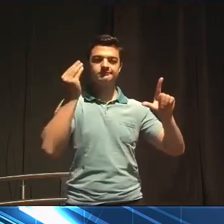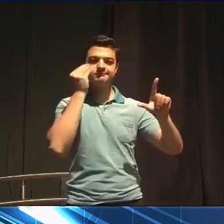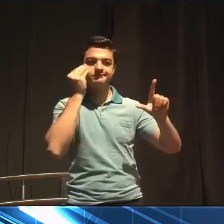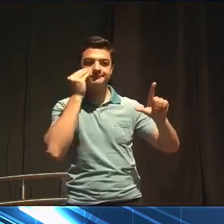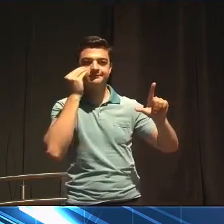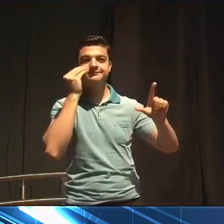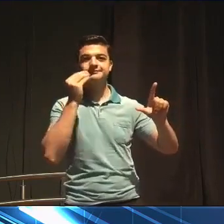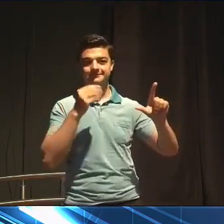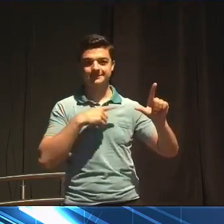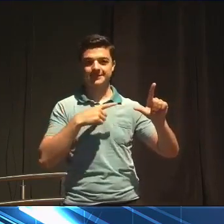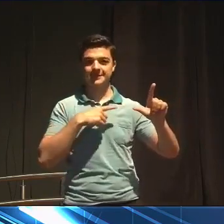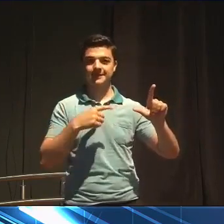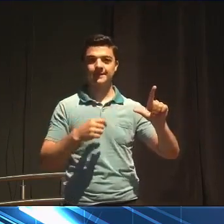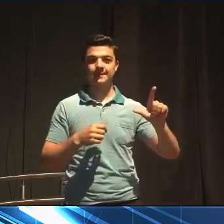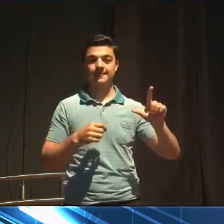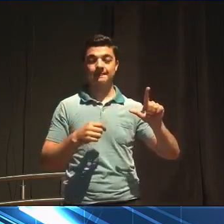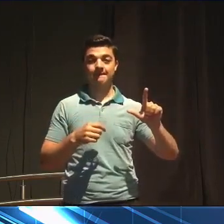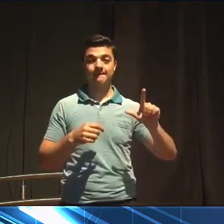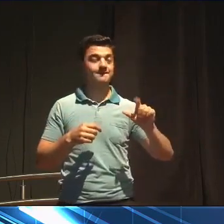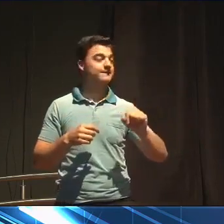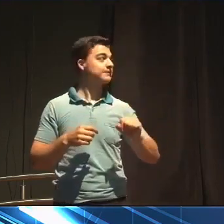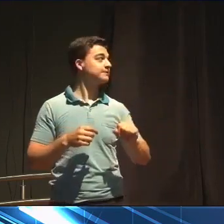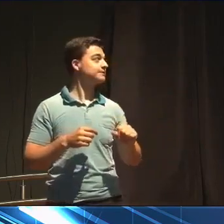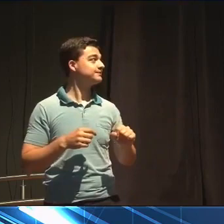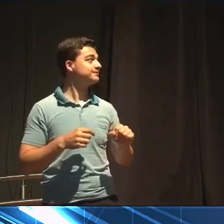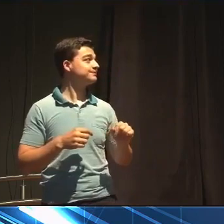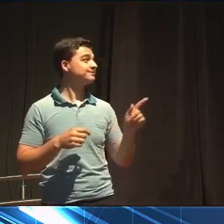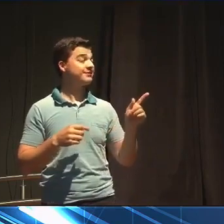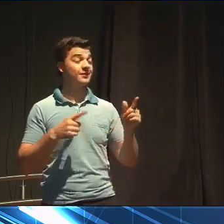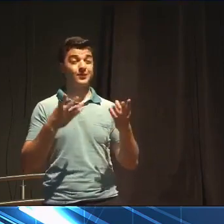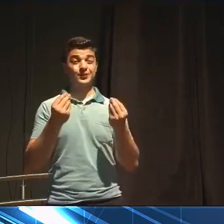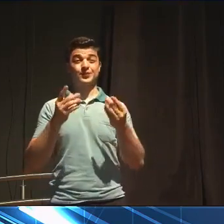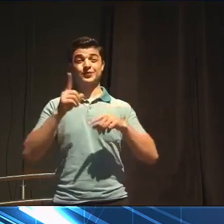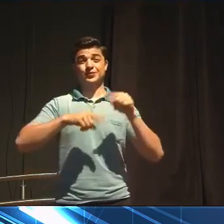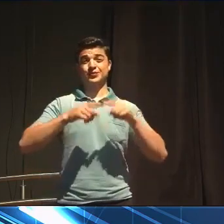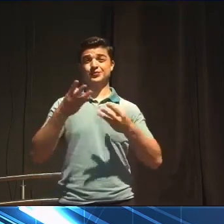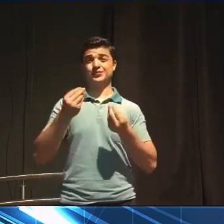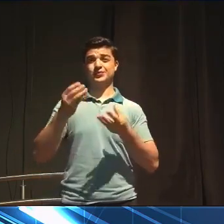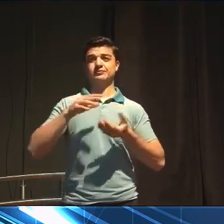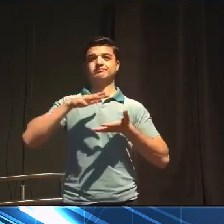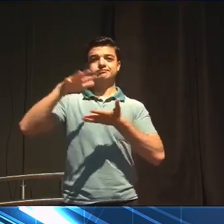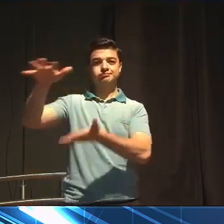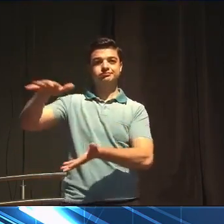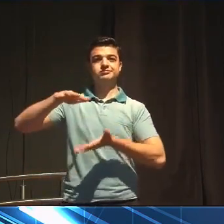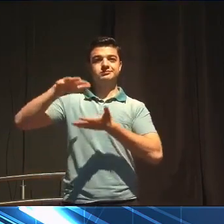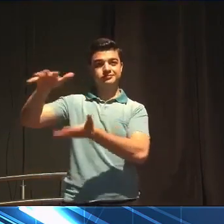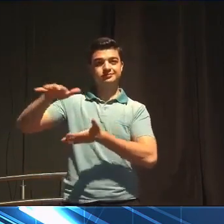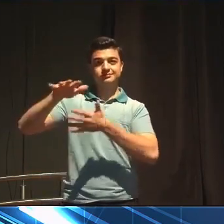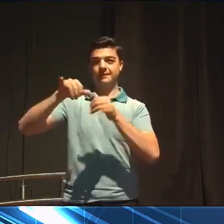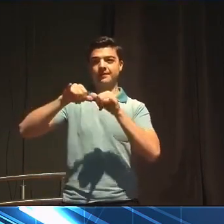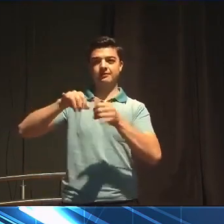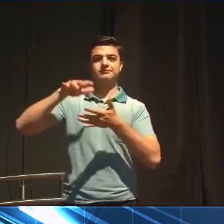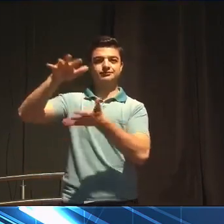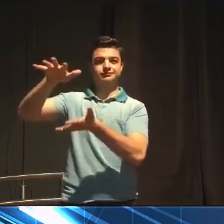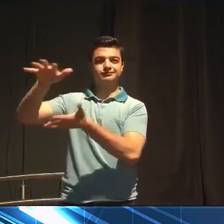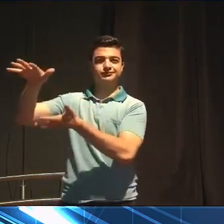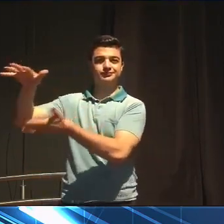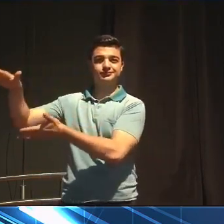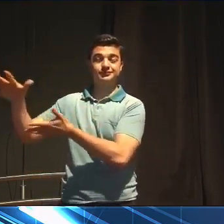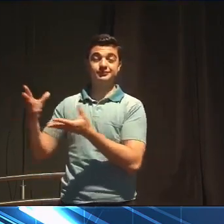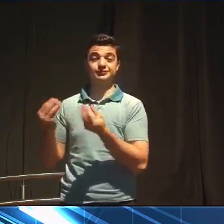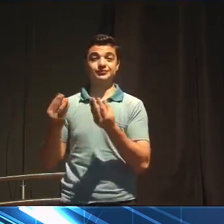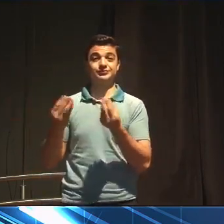logística gigantesca para tudo aquilo chegar no supermercado na hora certa, na quantidade certa e com o produto certo. Então, é um